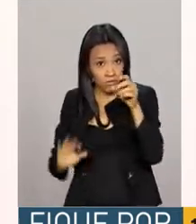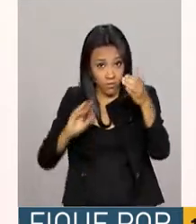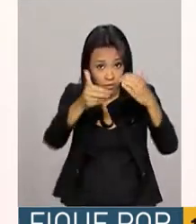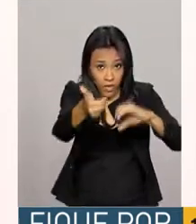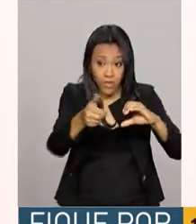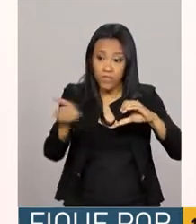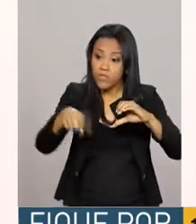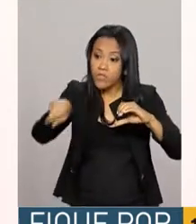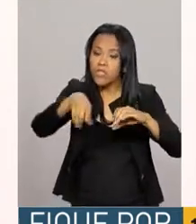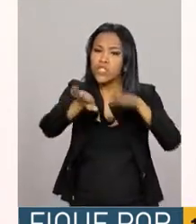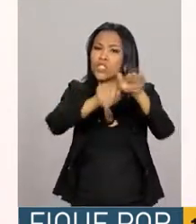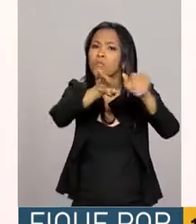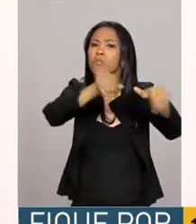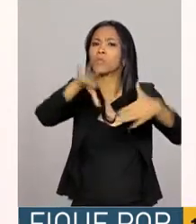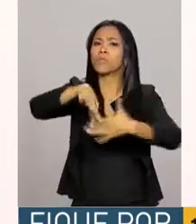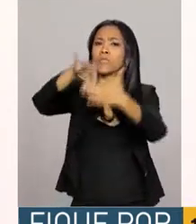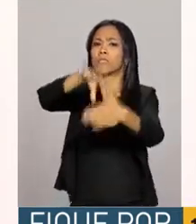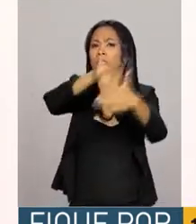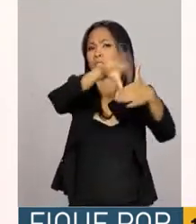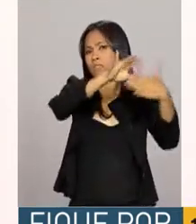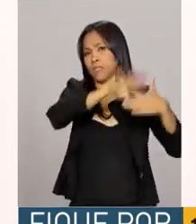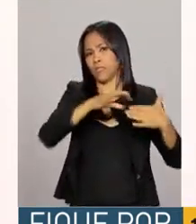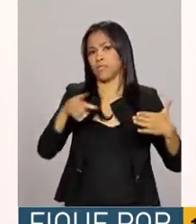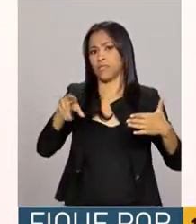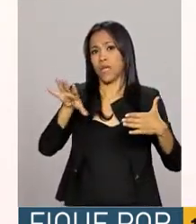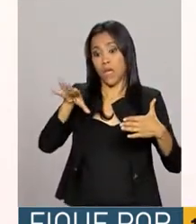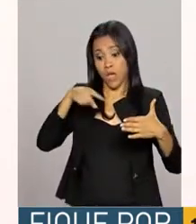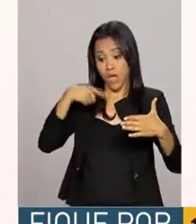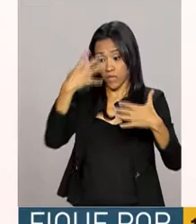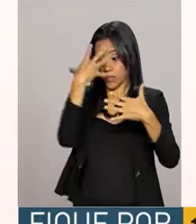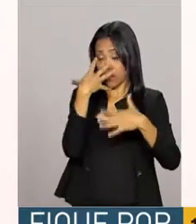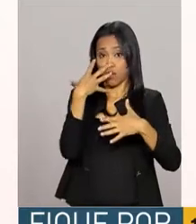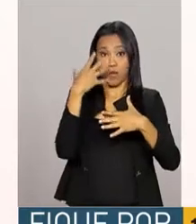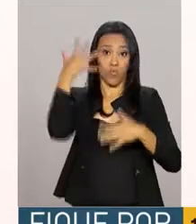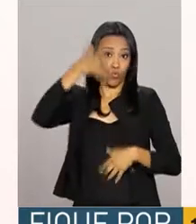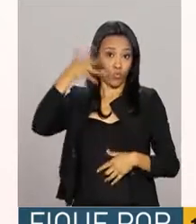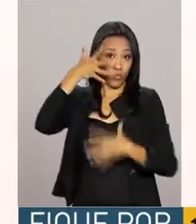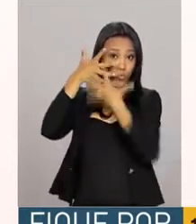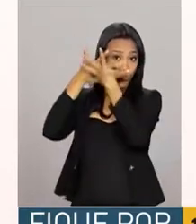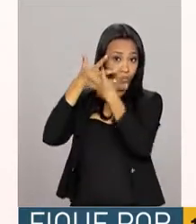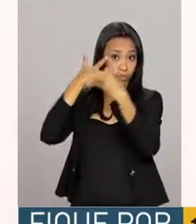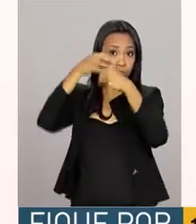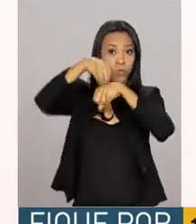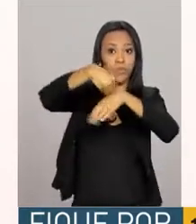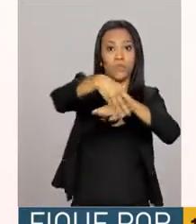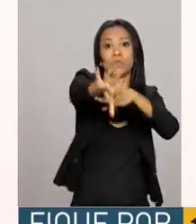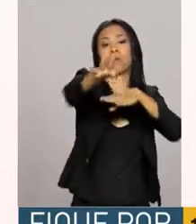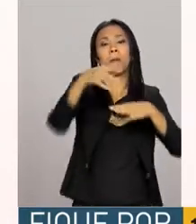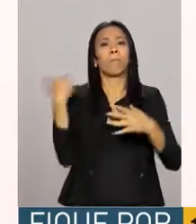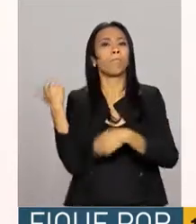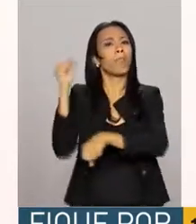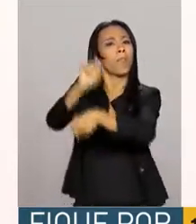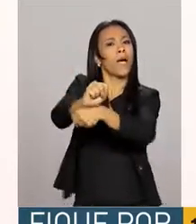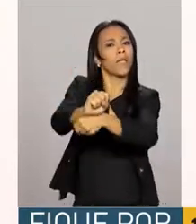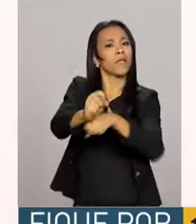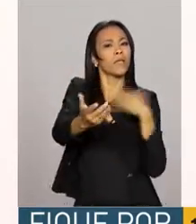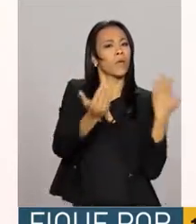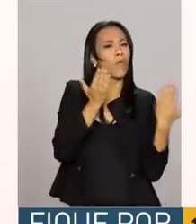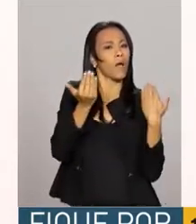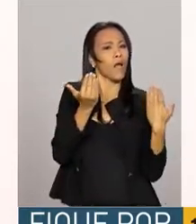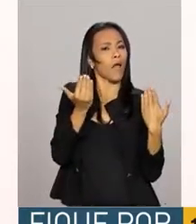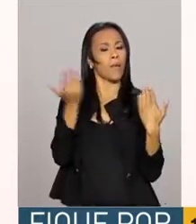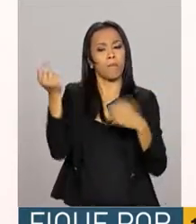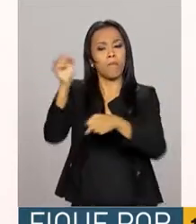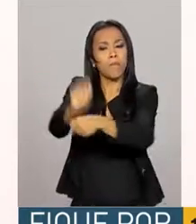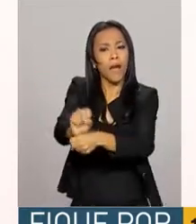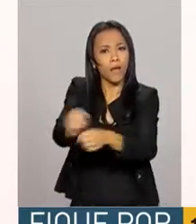bancadas é reproduzir esses dados na barra do pary o que era no passado e compare com o que está acontecendo aqui e compare